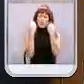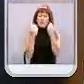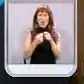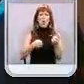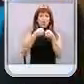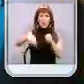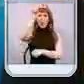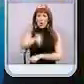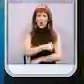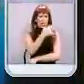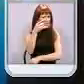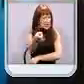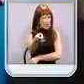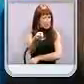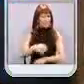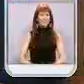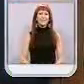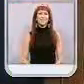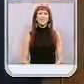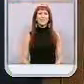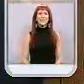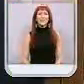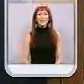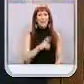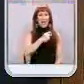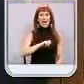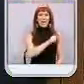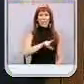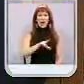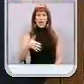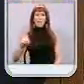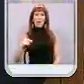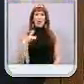2009. Tchim, tchim, Anabela Santos e Paulo Jorge, RTP.